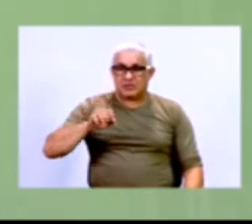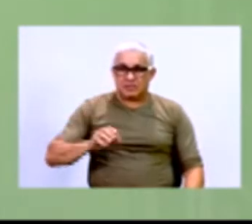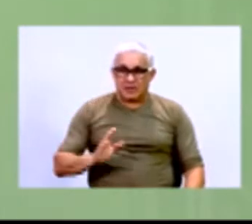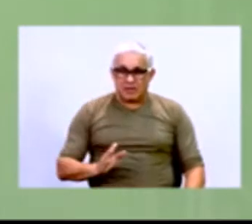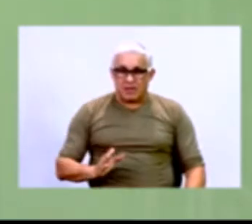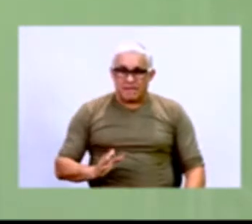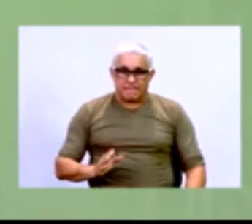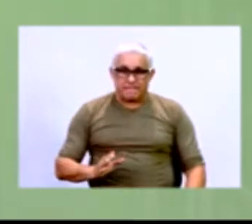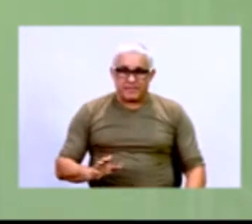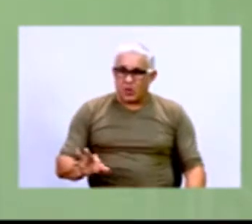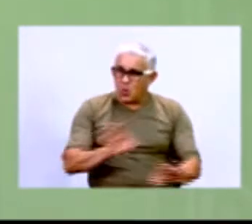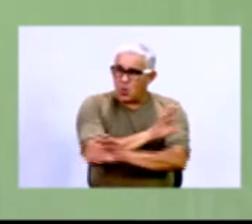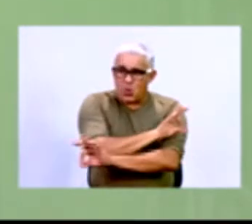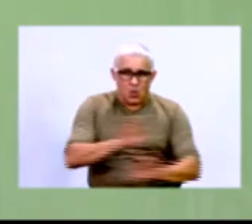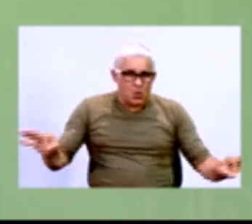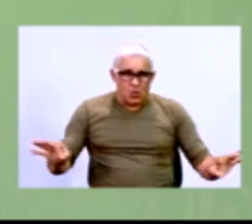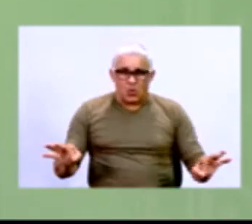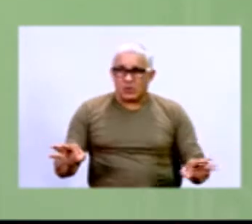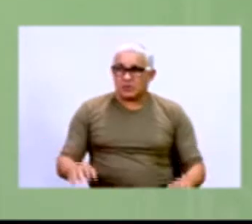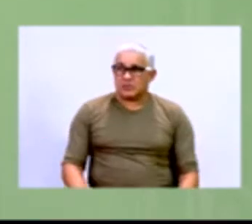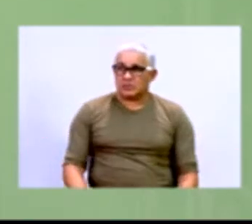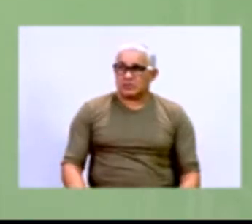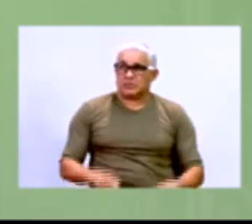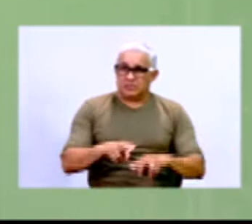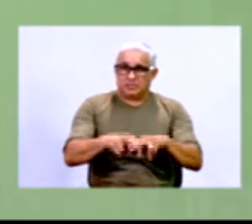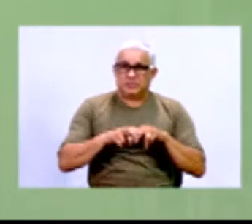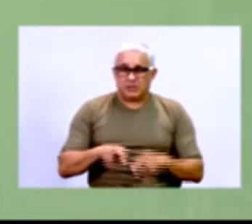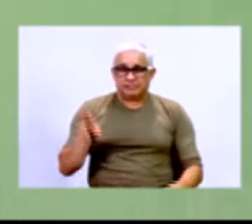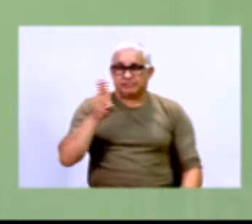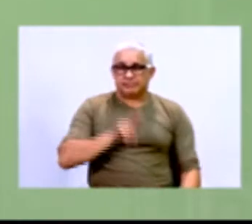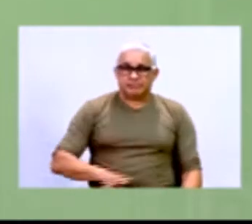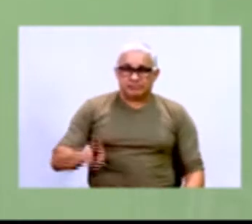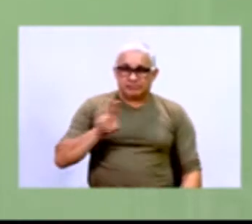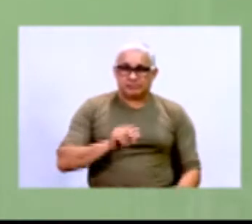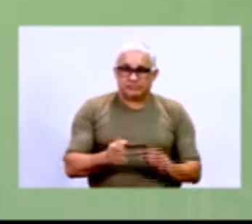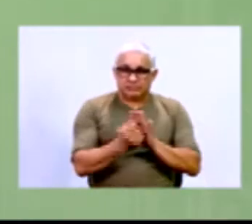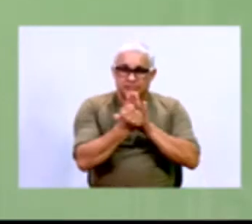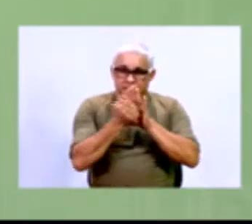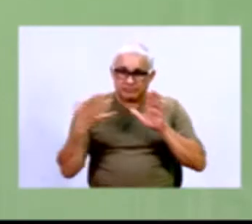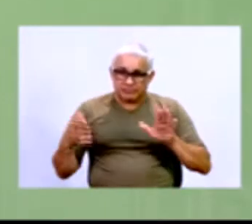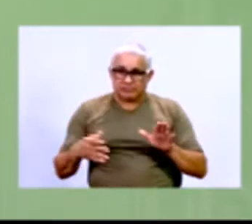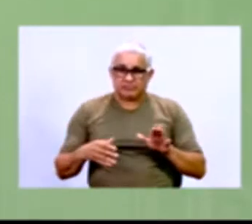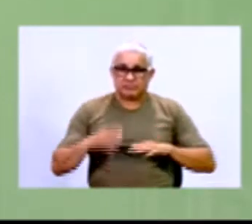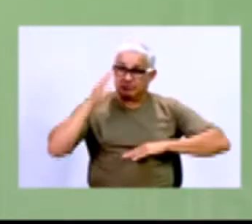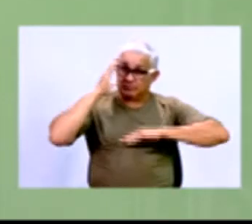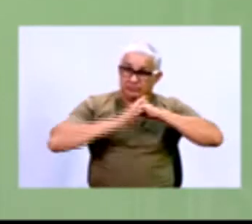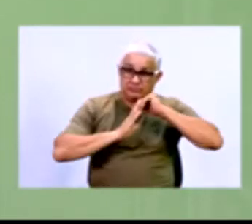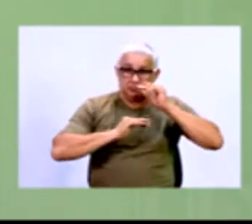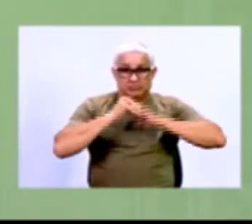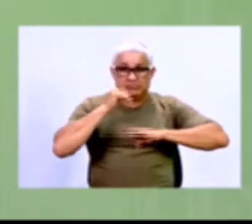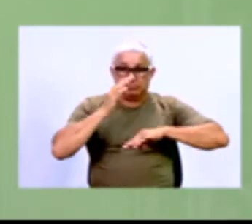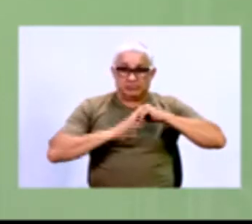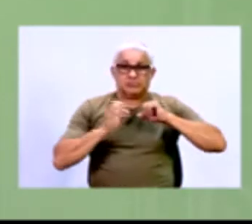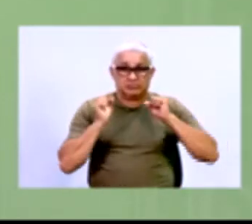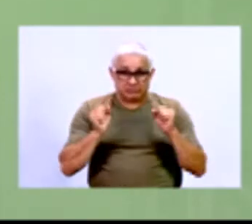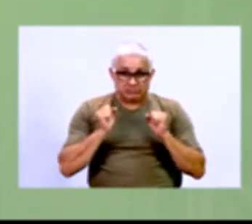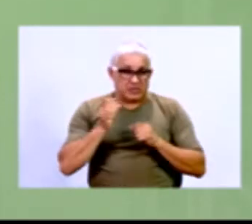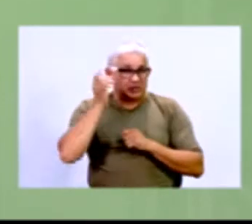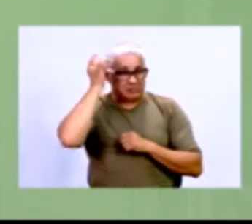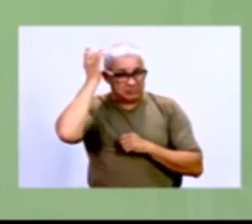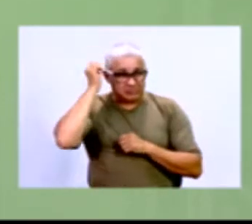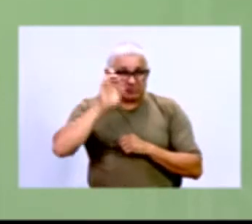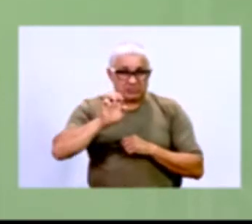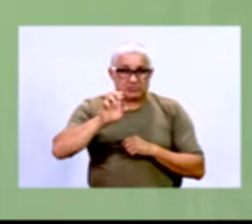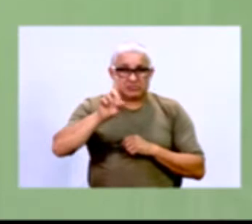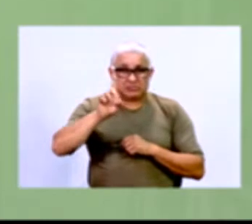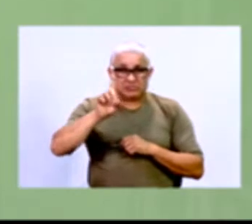do WAV, é isso. Por isso é utilizado em aplicações profissionais, podendo ser facilmente